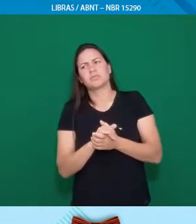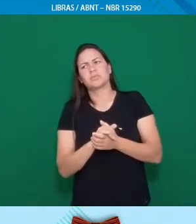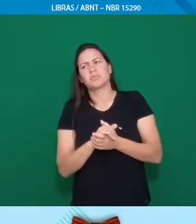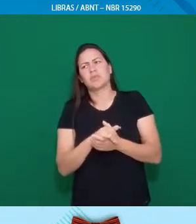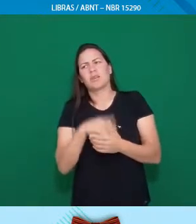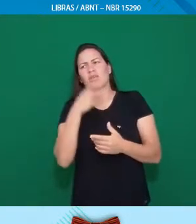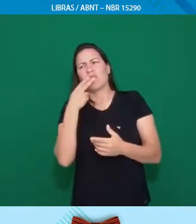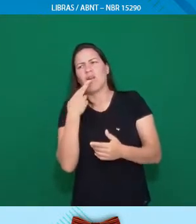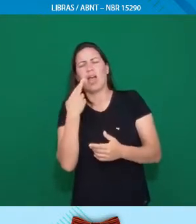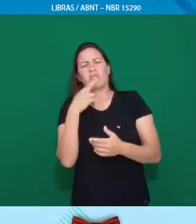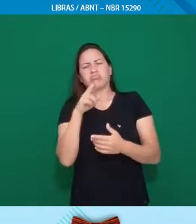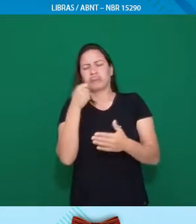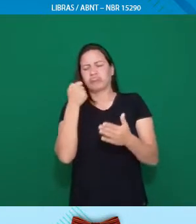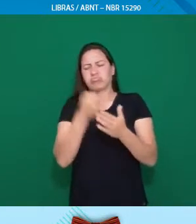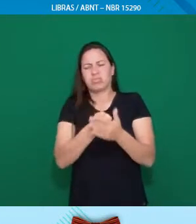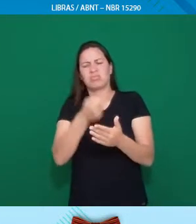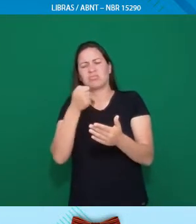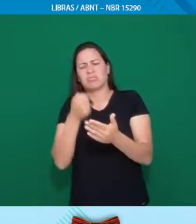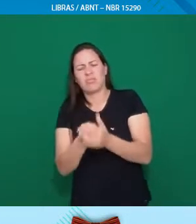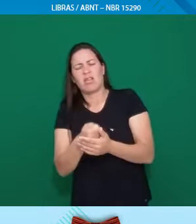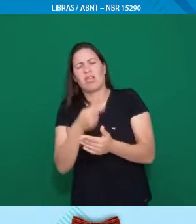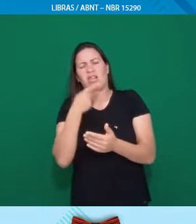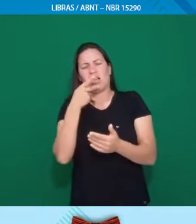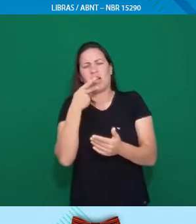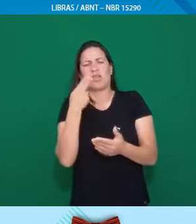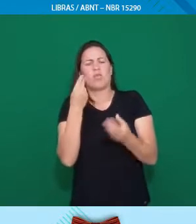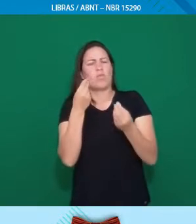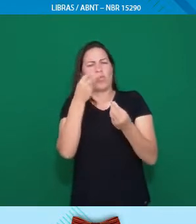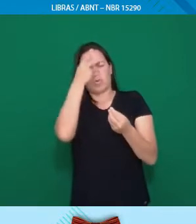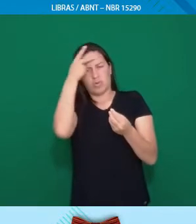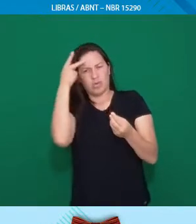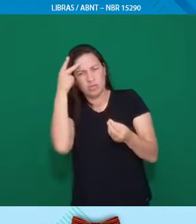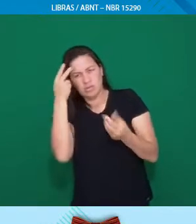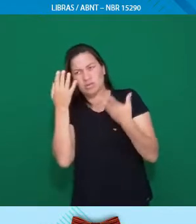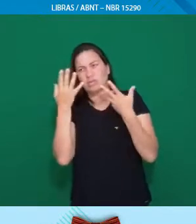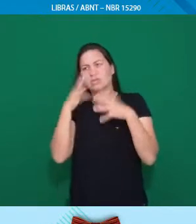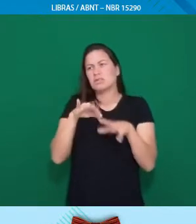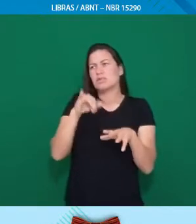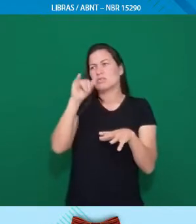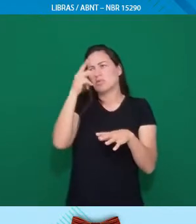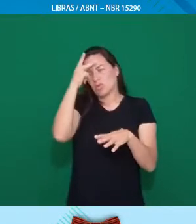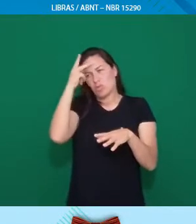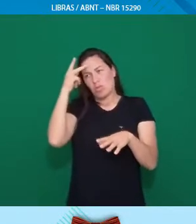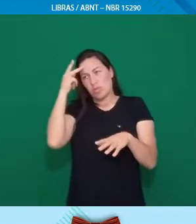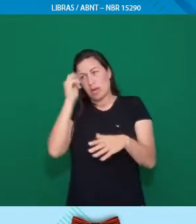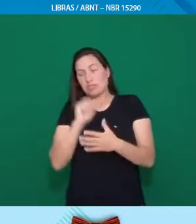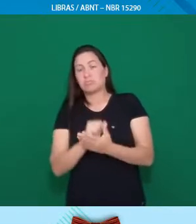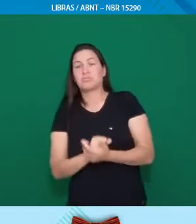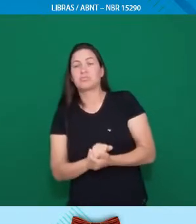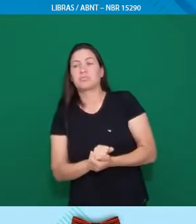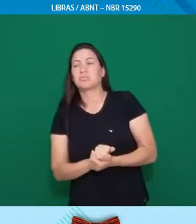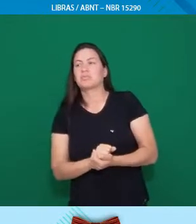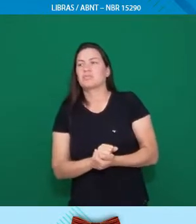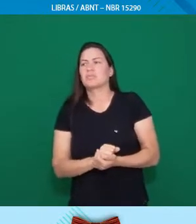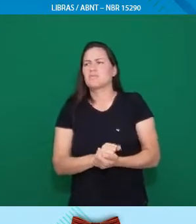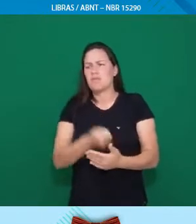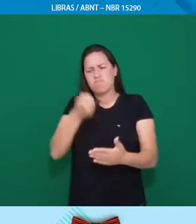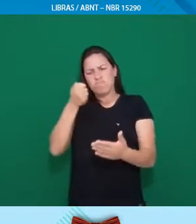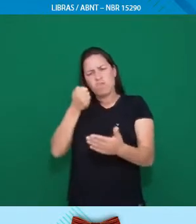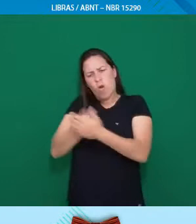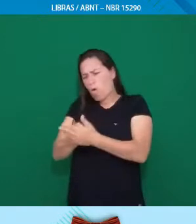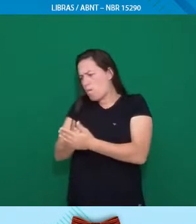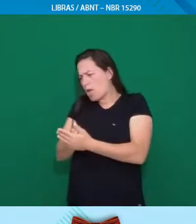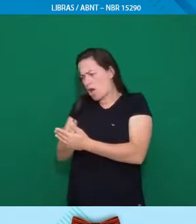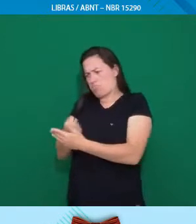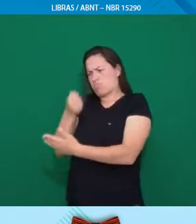a assistência deles tem muitos deles se a pessoa não comprar e eles não